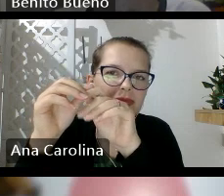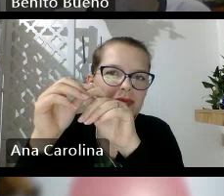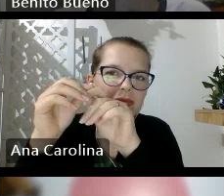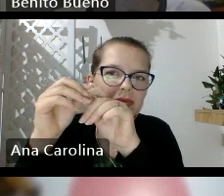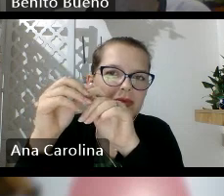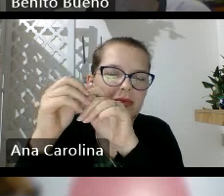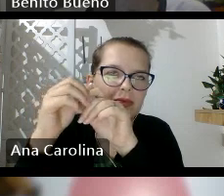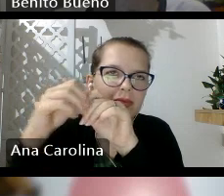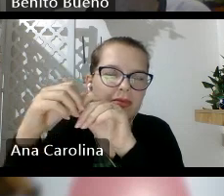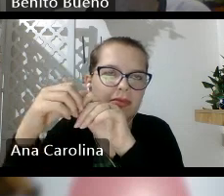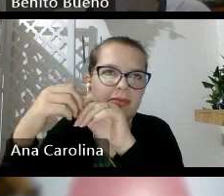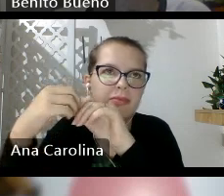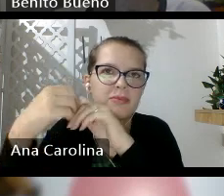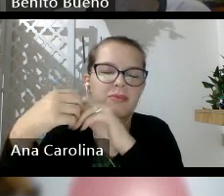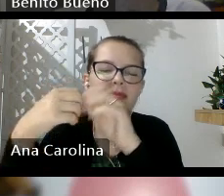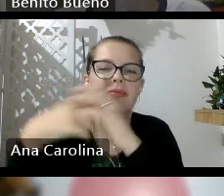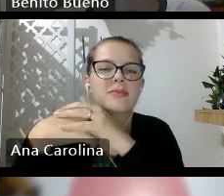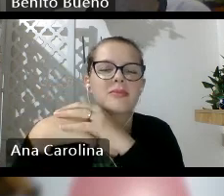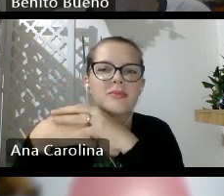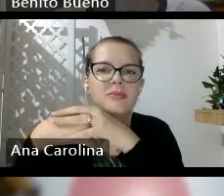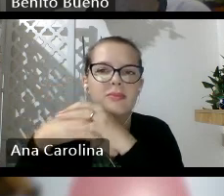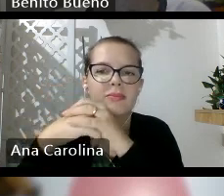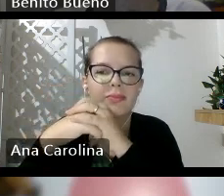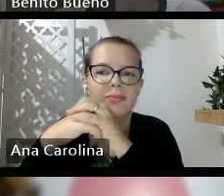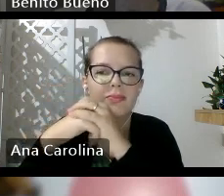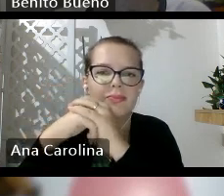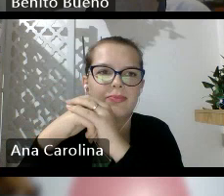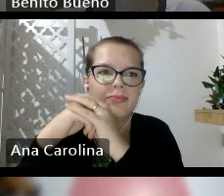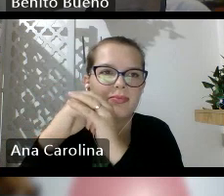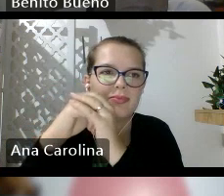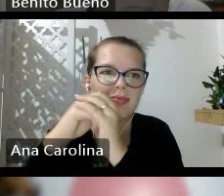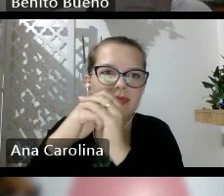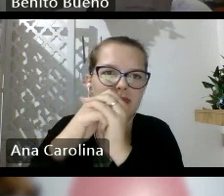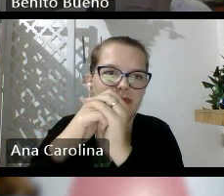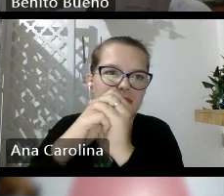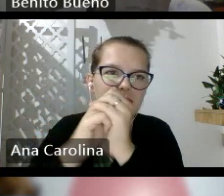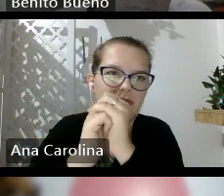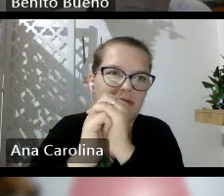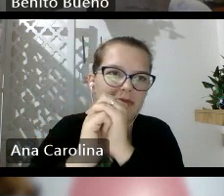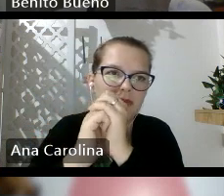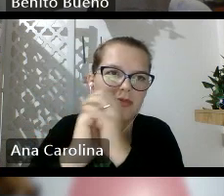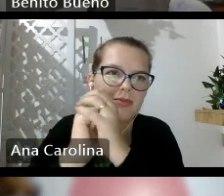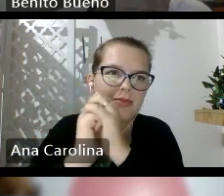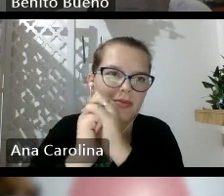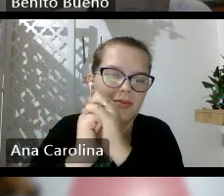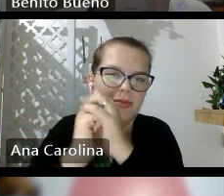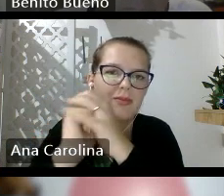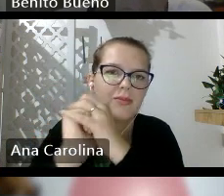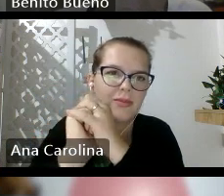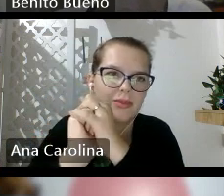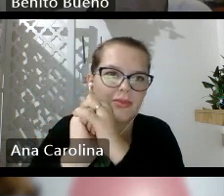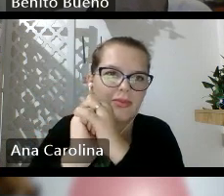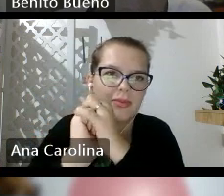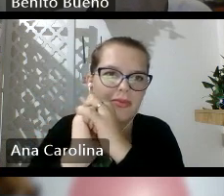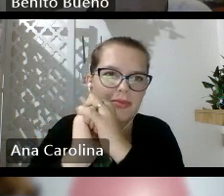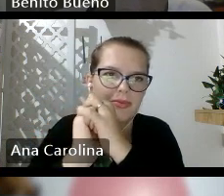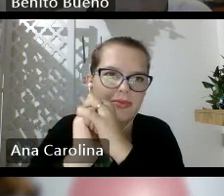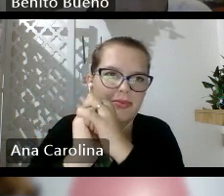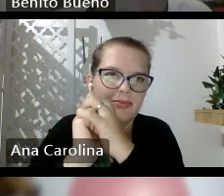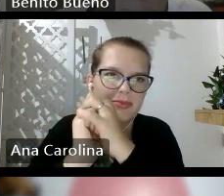vamos dizer assim, vai soltar esse revestimento em um determinado ponto ou em alguns Ou determinados tudo. pontos em relação ao